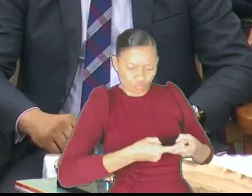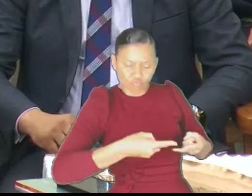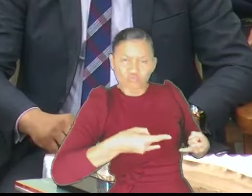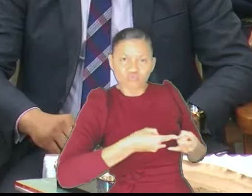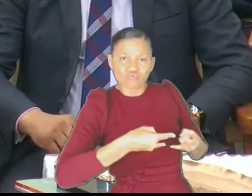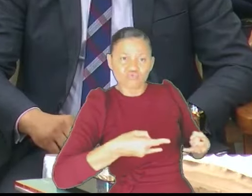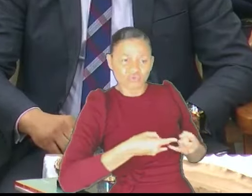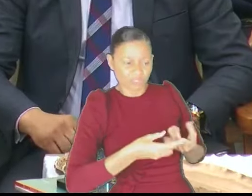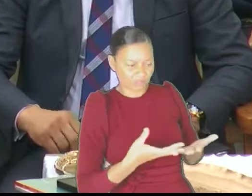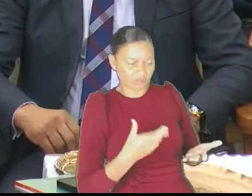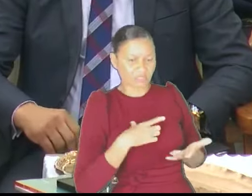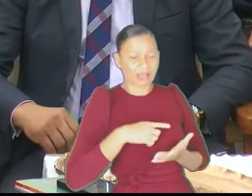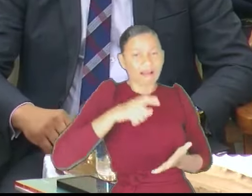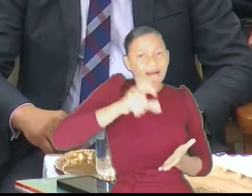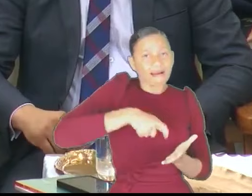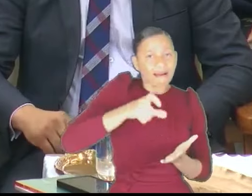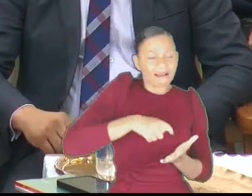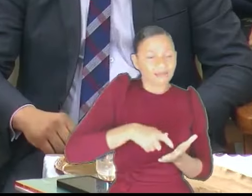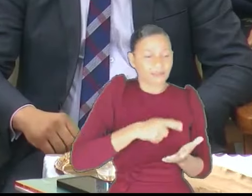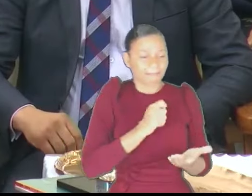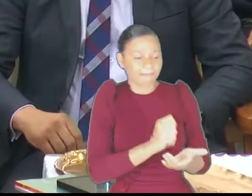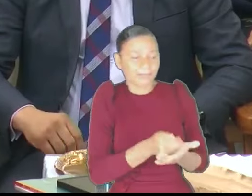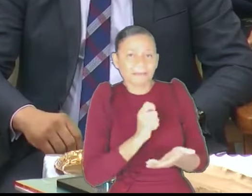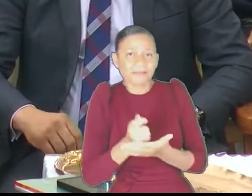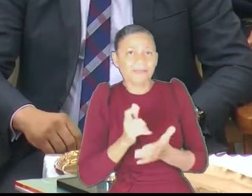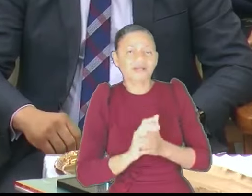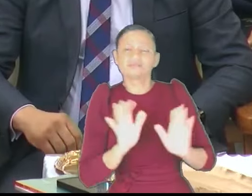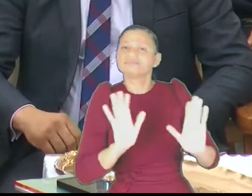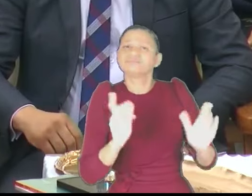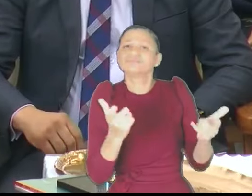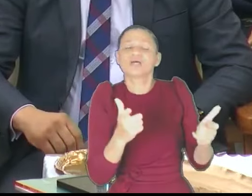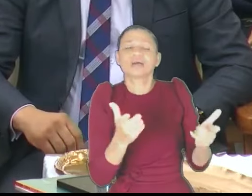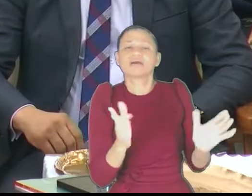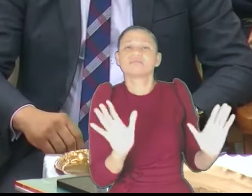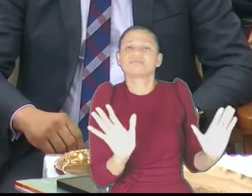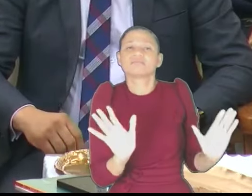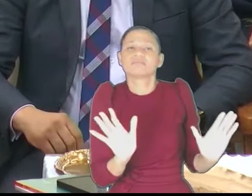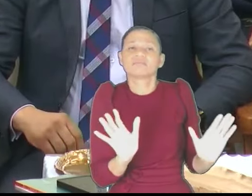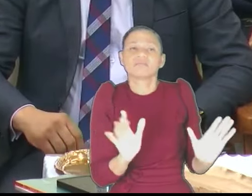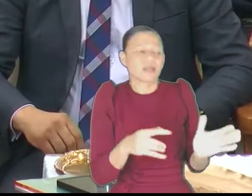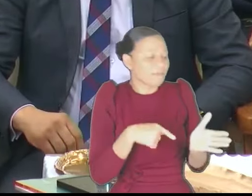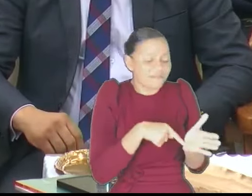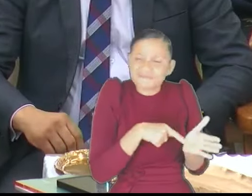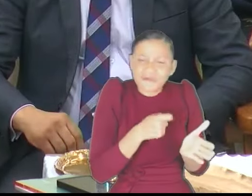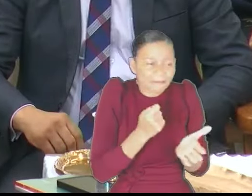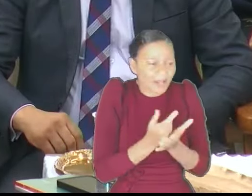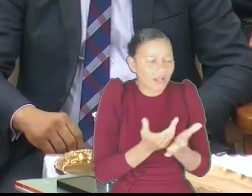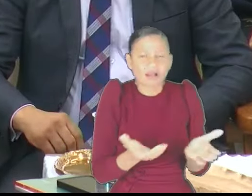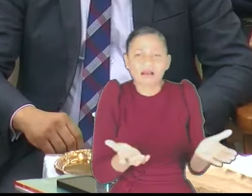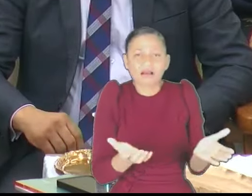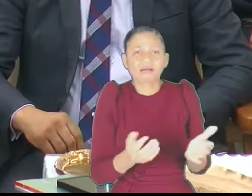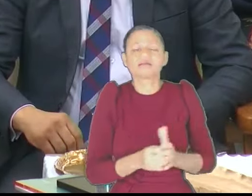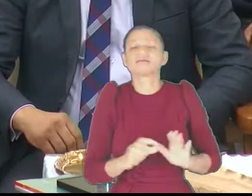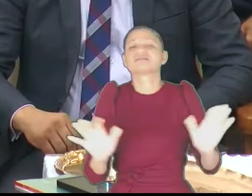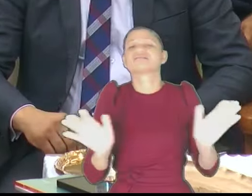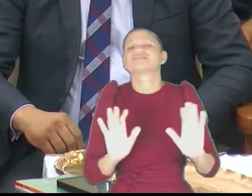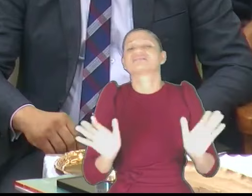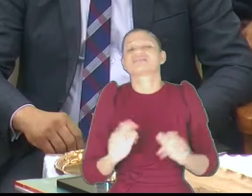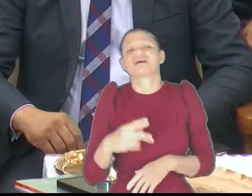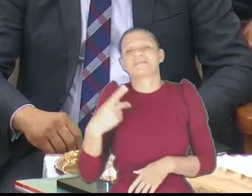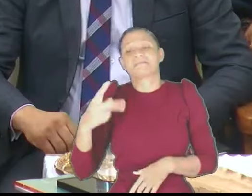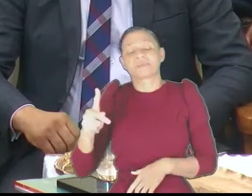predatados, os cartões que vocês vão adiantar, os boletos, não, mas não tem. Mas como é que tu vai pagar isso aqui? Não, está aí no bolso